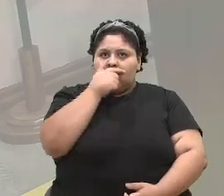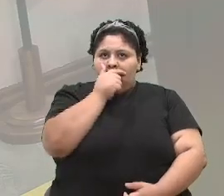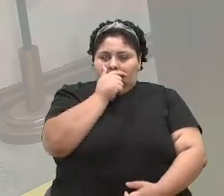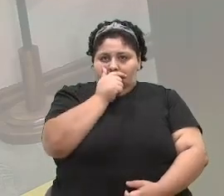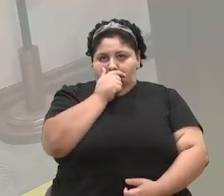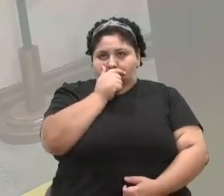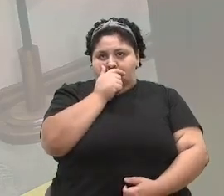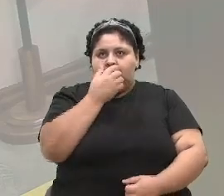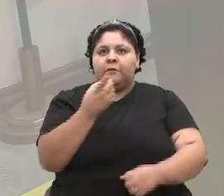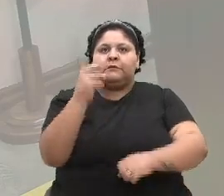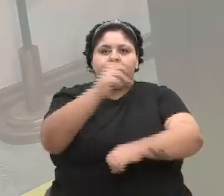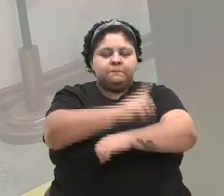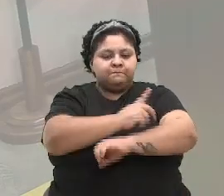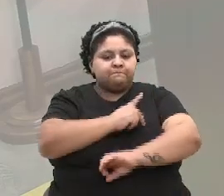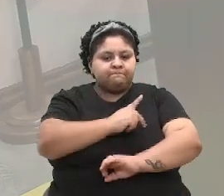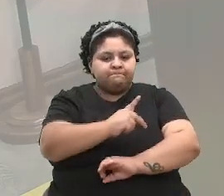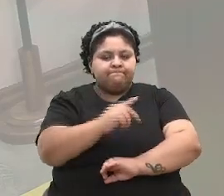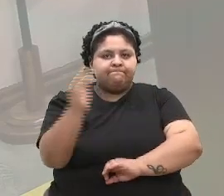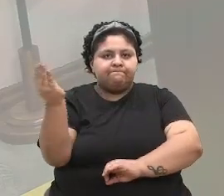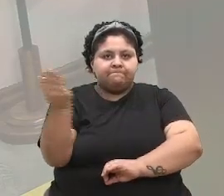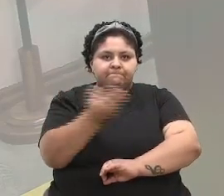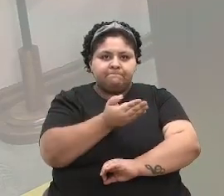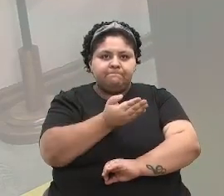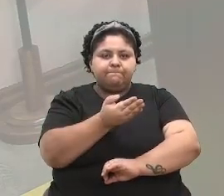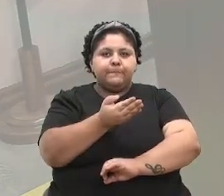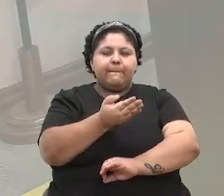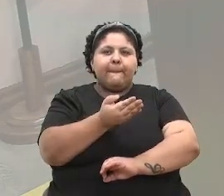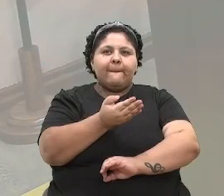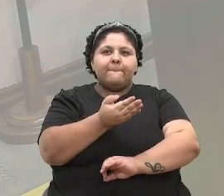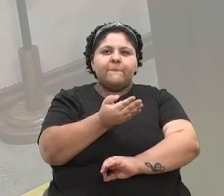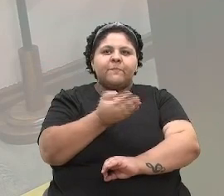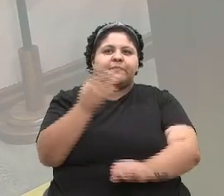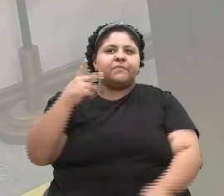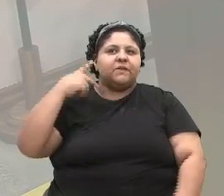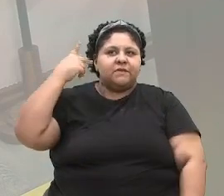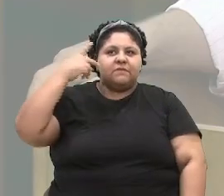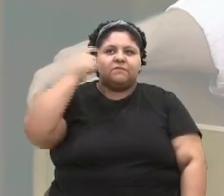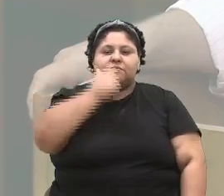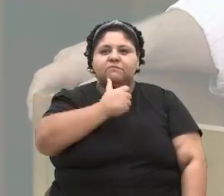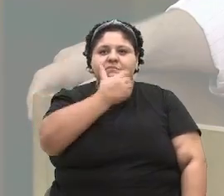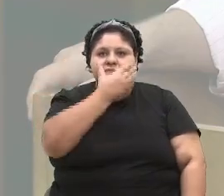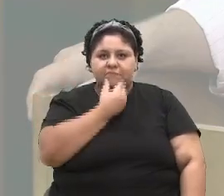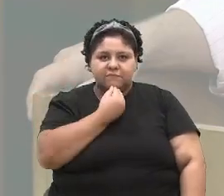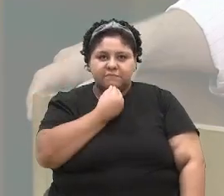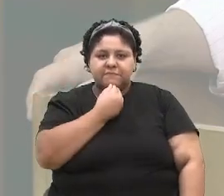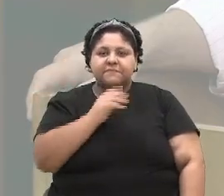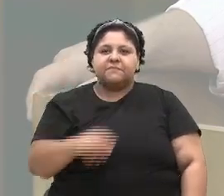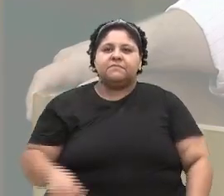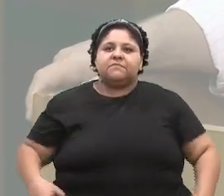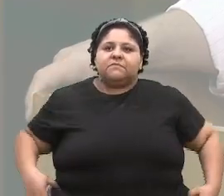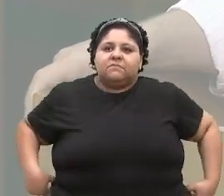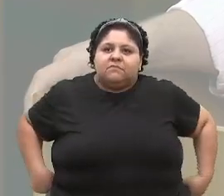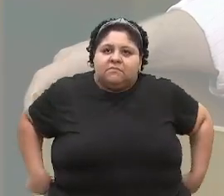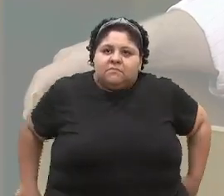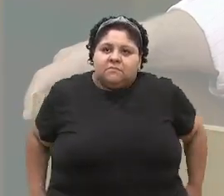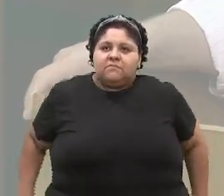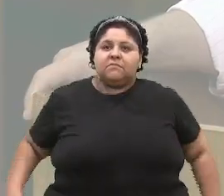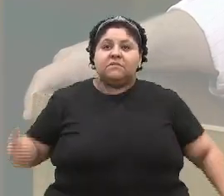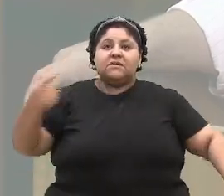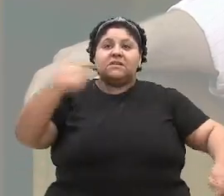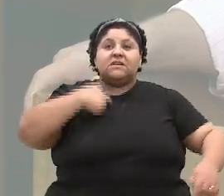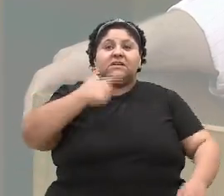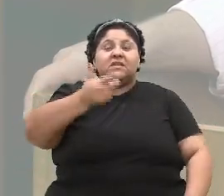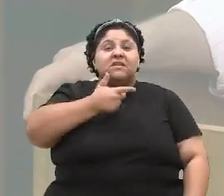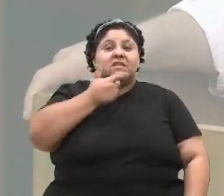Bom dia, senhora presidente, colegas, vereadores, vereadoras. Eu vou fazer uma